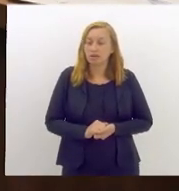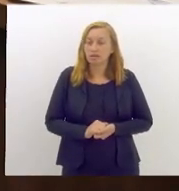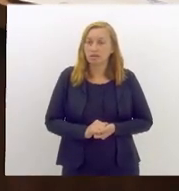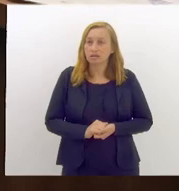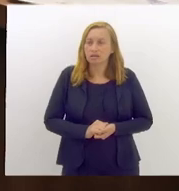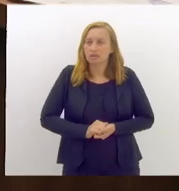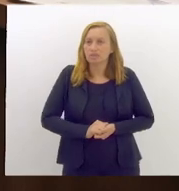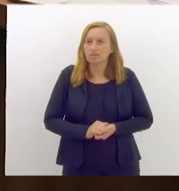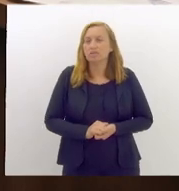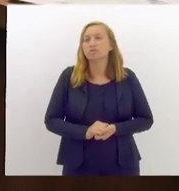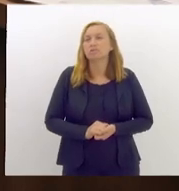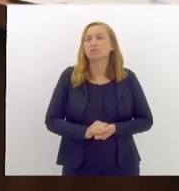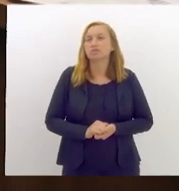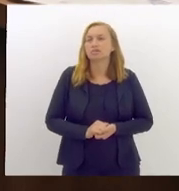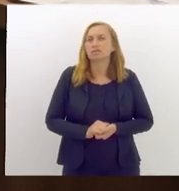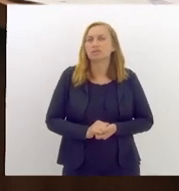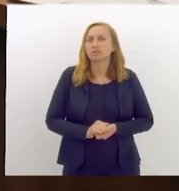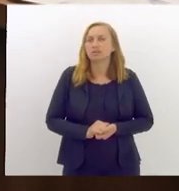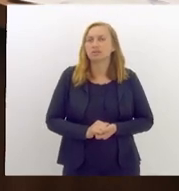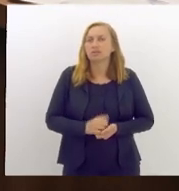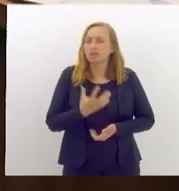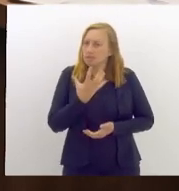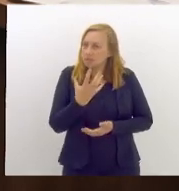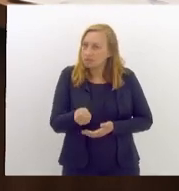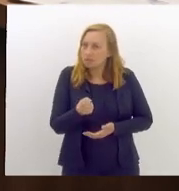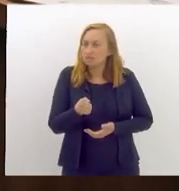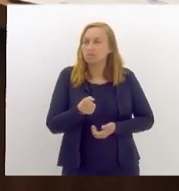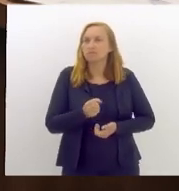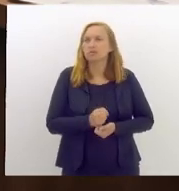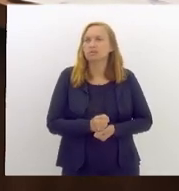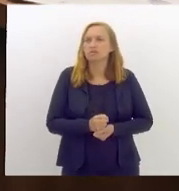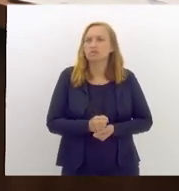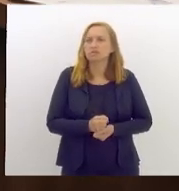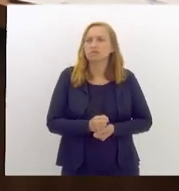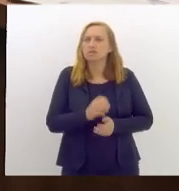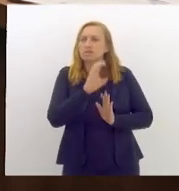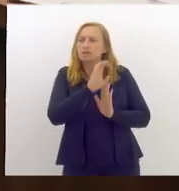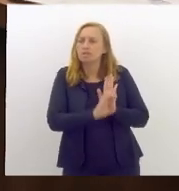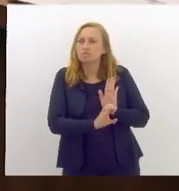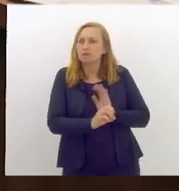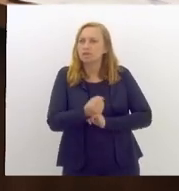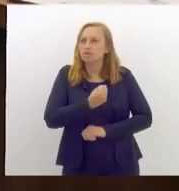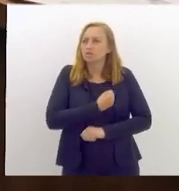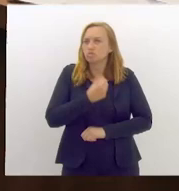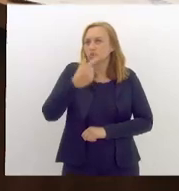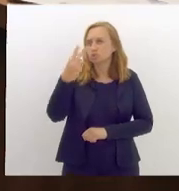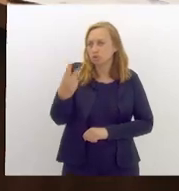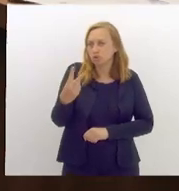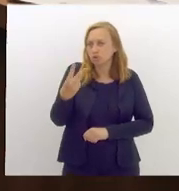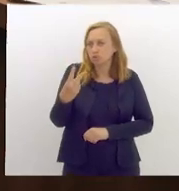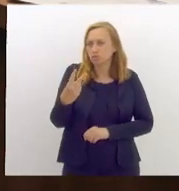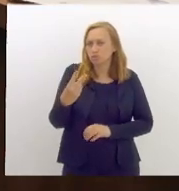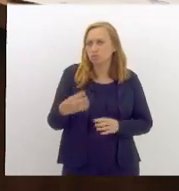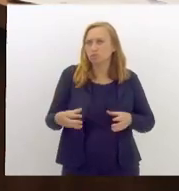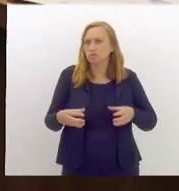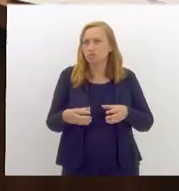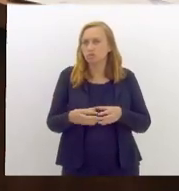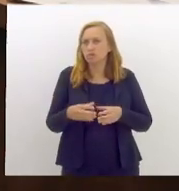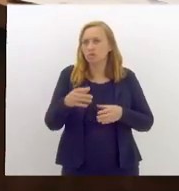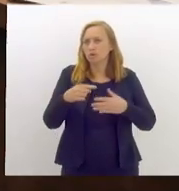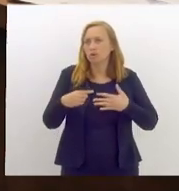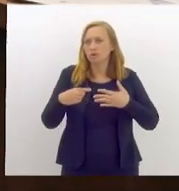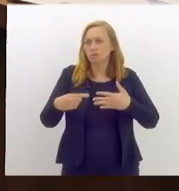é a catando a catando a emenda número 2 da bancada do